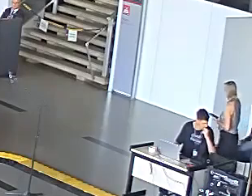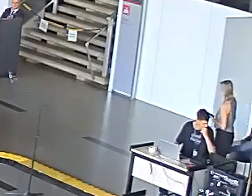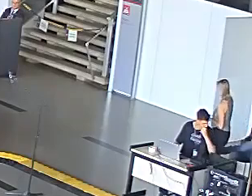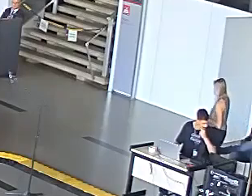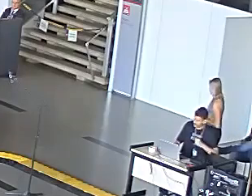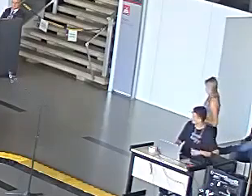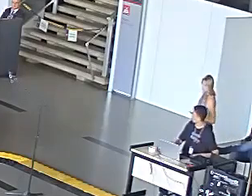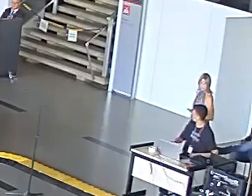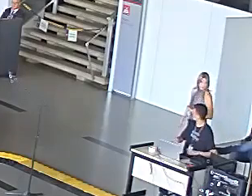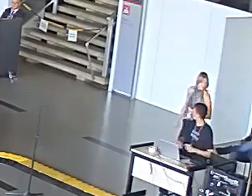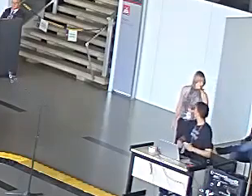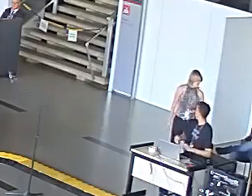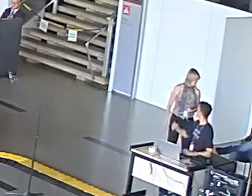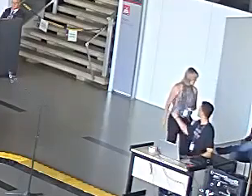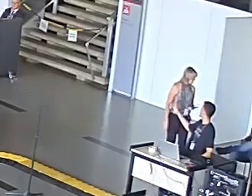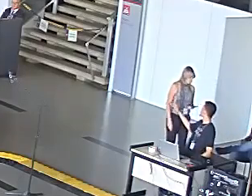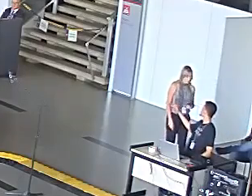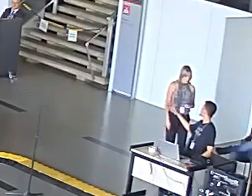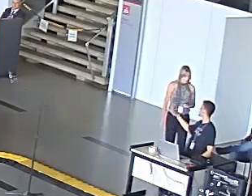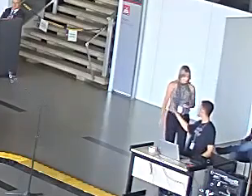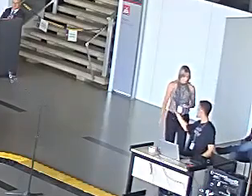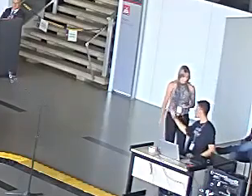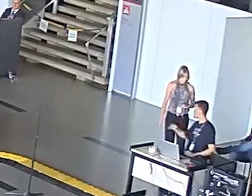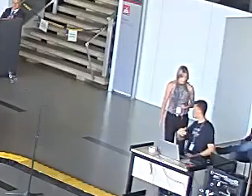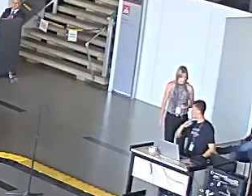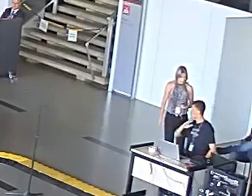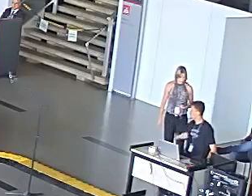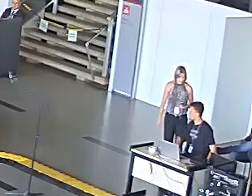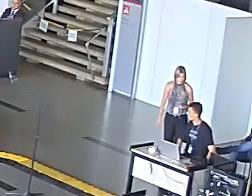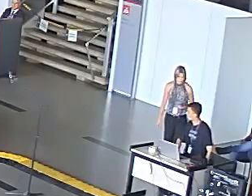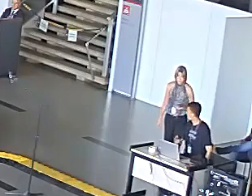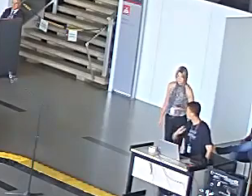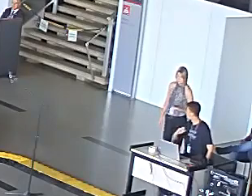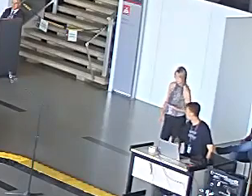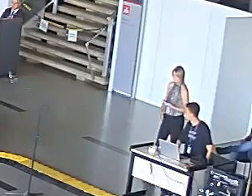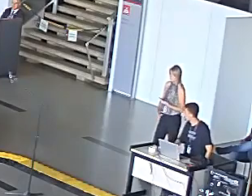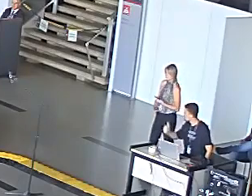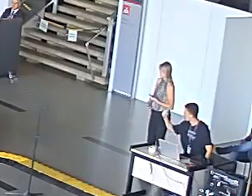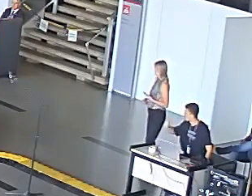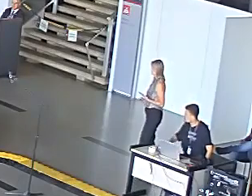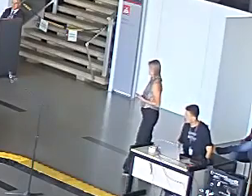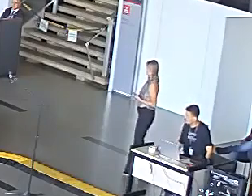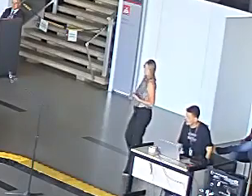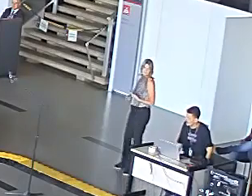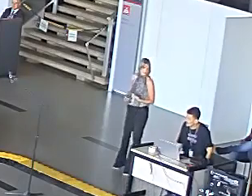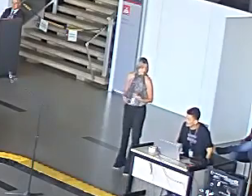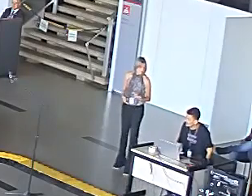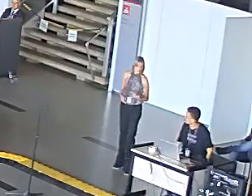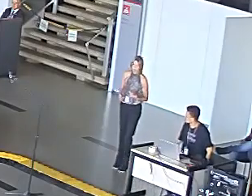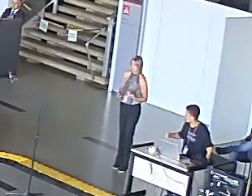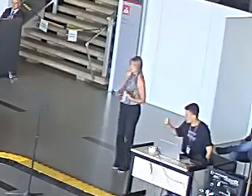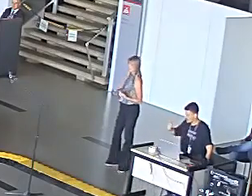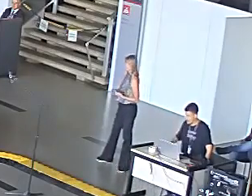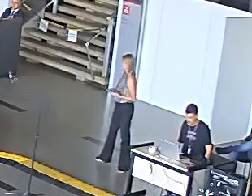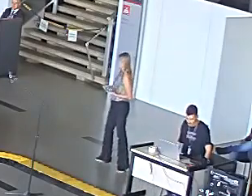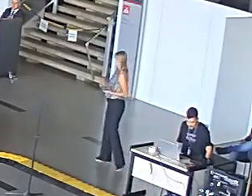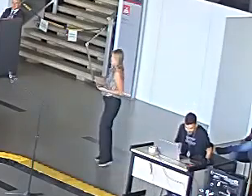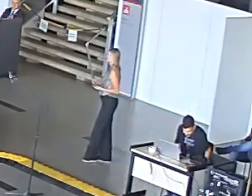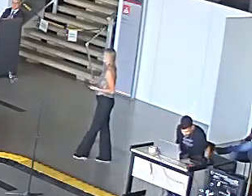com Deficiência e coordenadora de Articulação e Atenção às Pessoas com Deficiência,